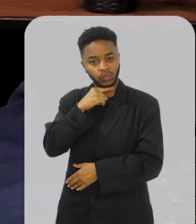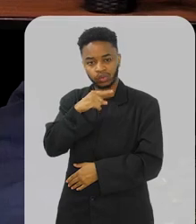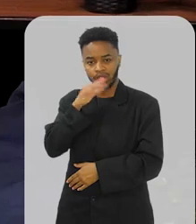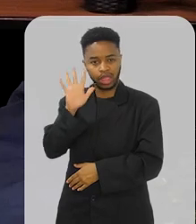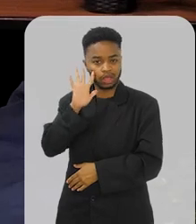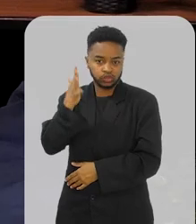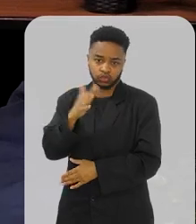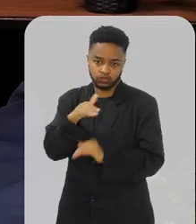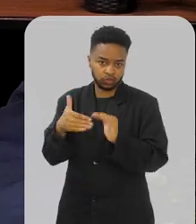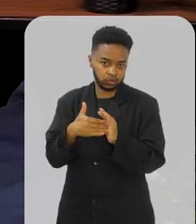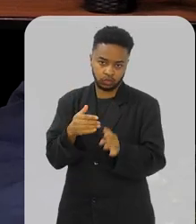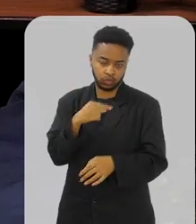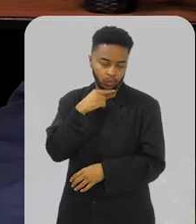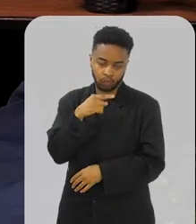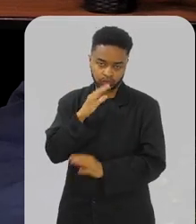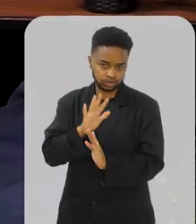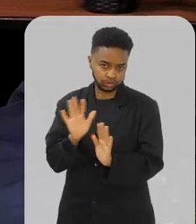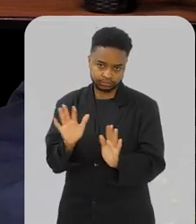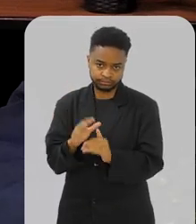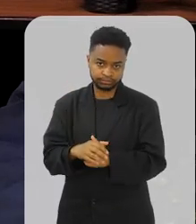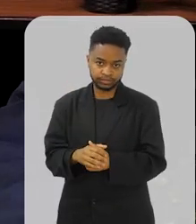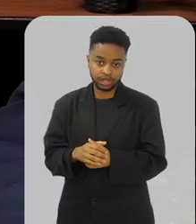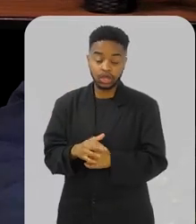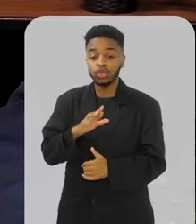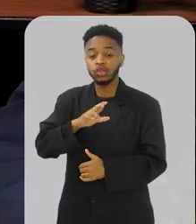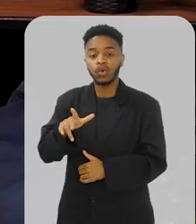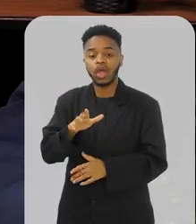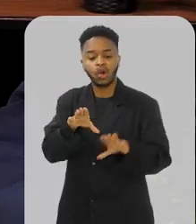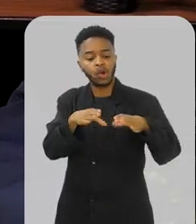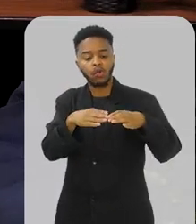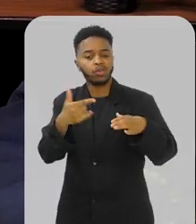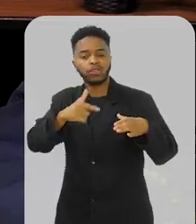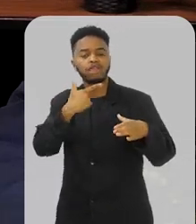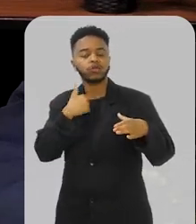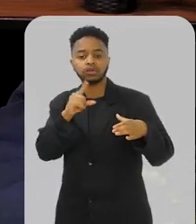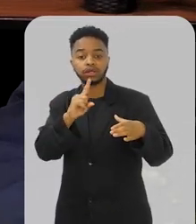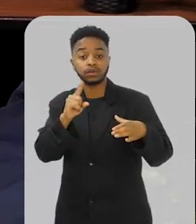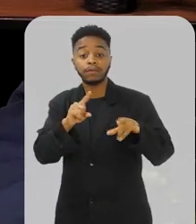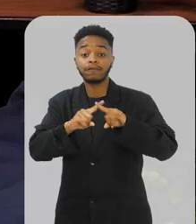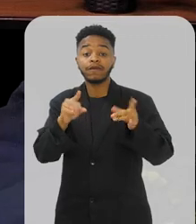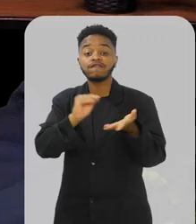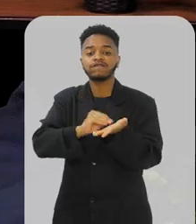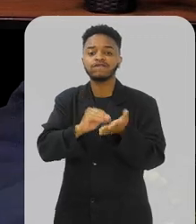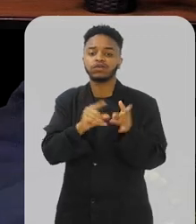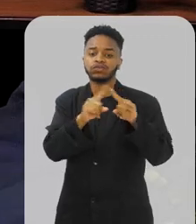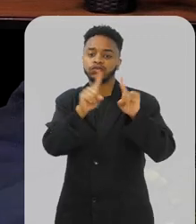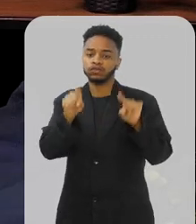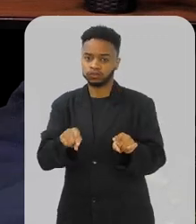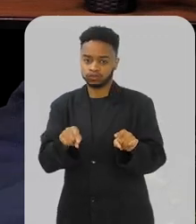resolver tudo. Não é nem má vontade da equipe da DECRAD, é falta de pessoal.